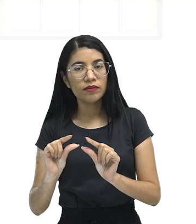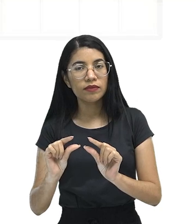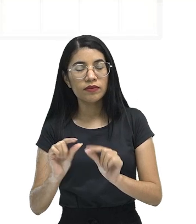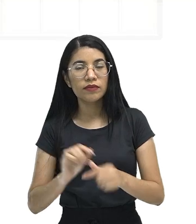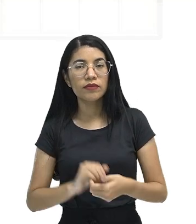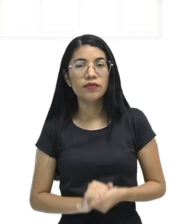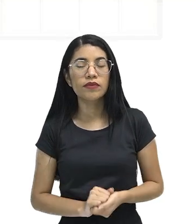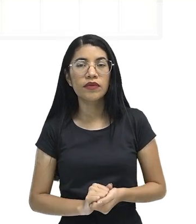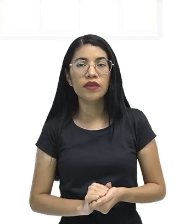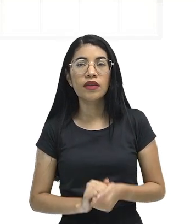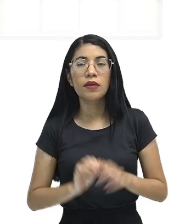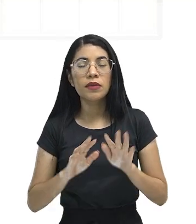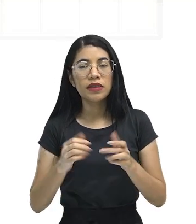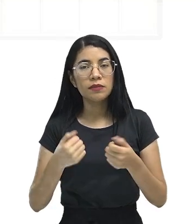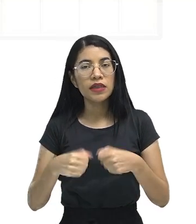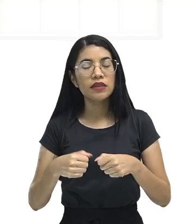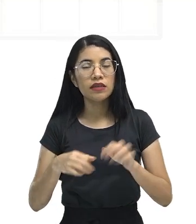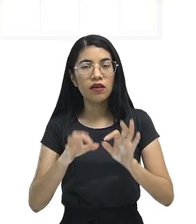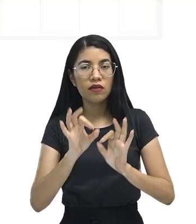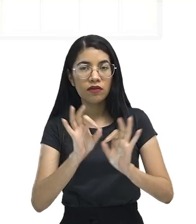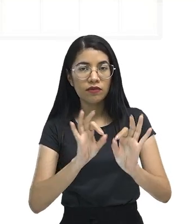importa, contanto que eles estejam